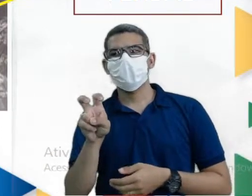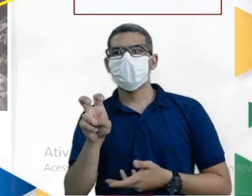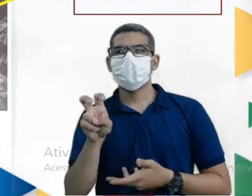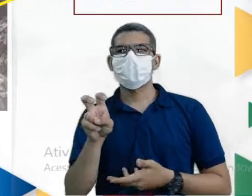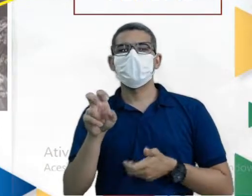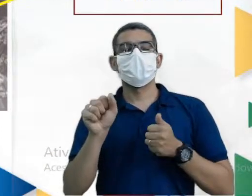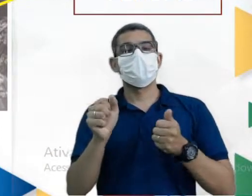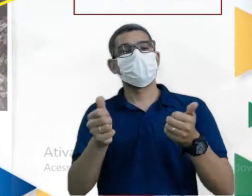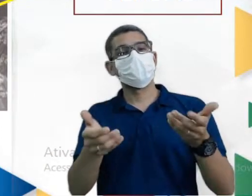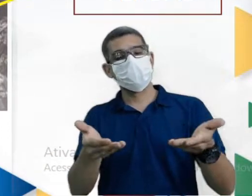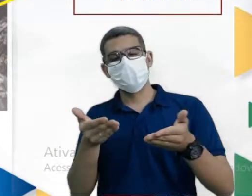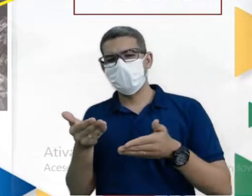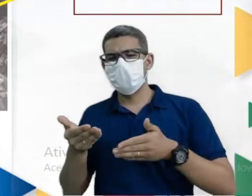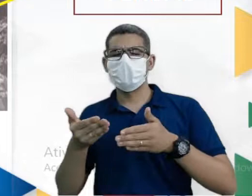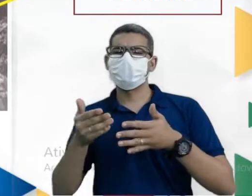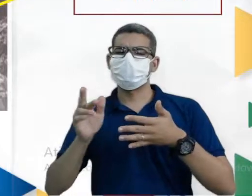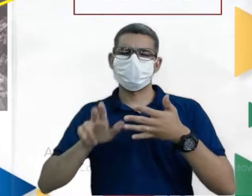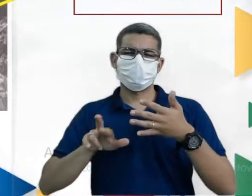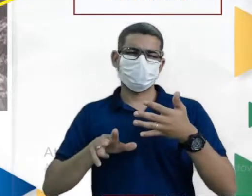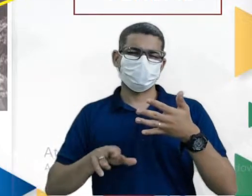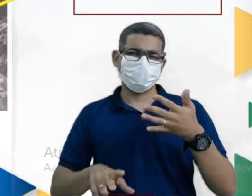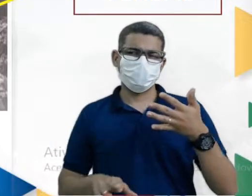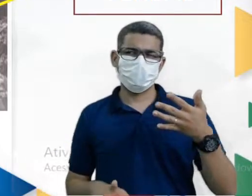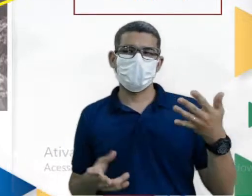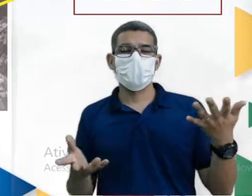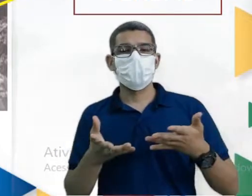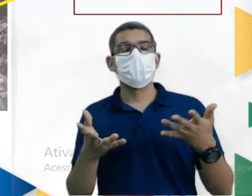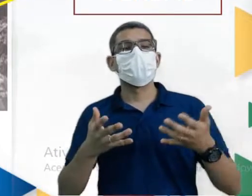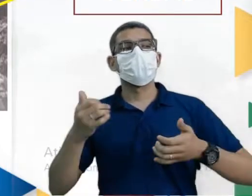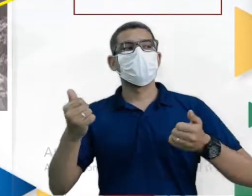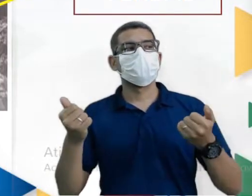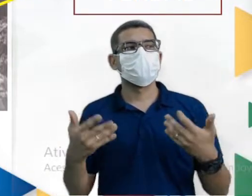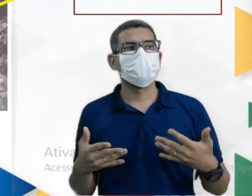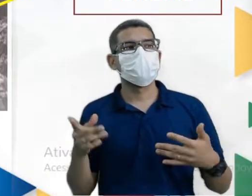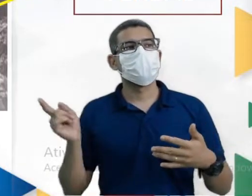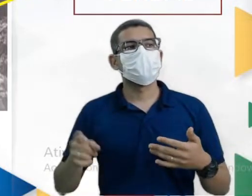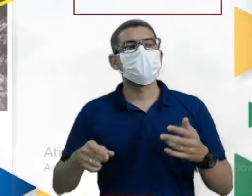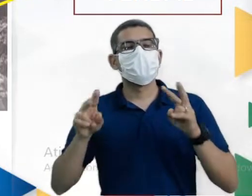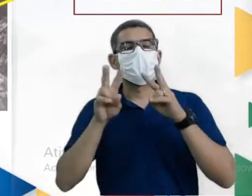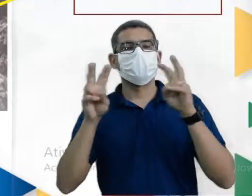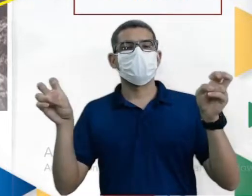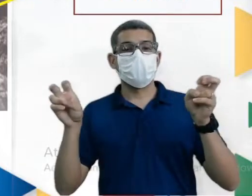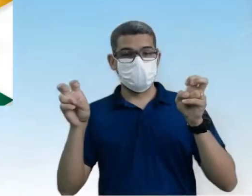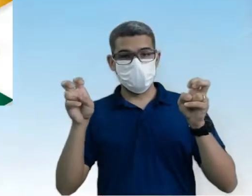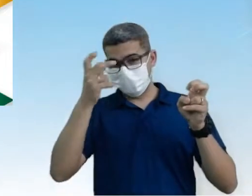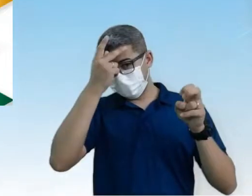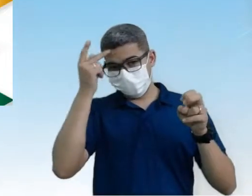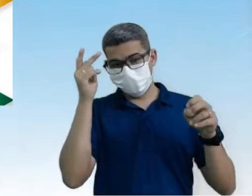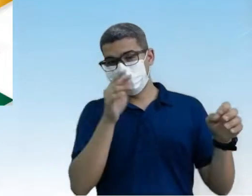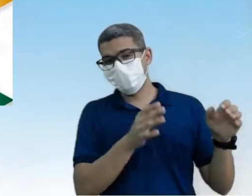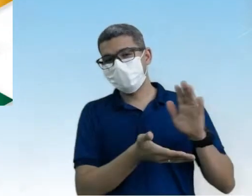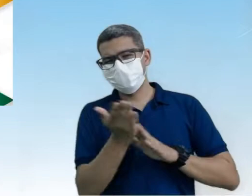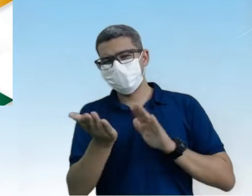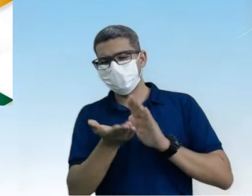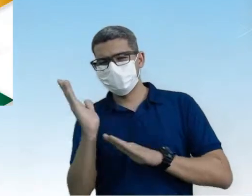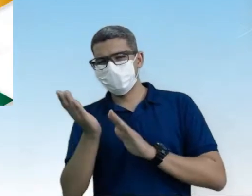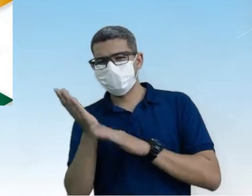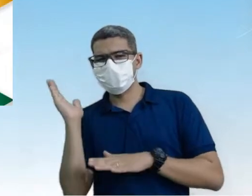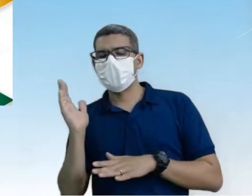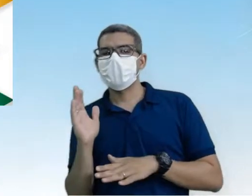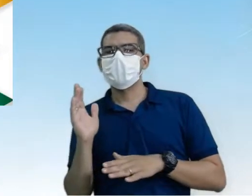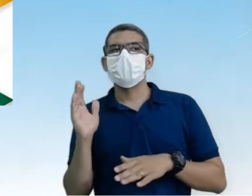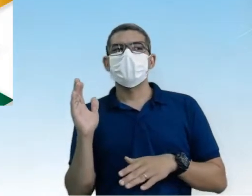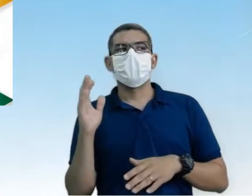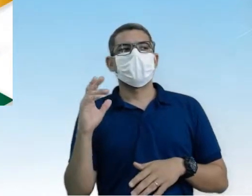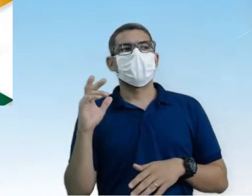ser convites e muito mais. Como a gente está pegando a temática dos refugiados, esse aí é o Launching Good, é